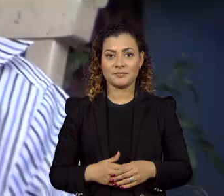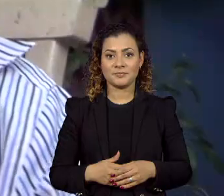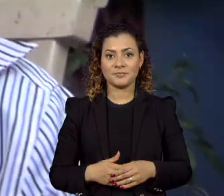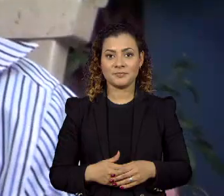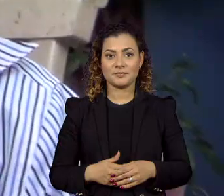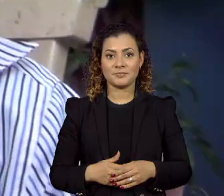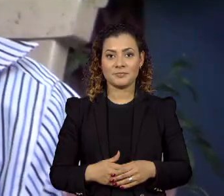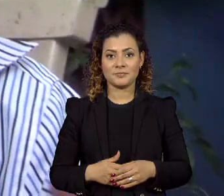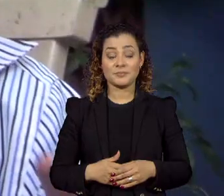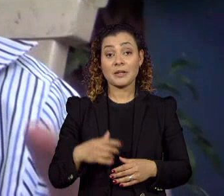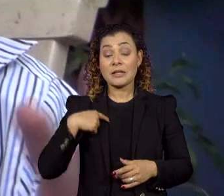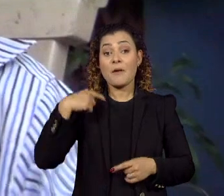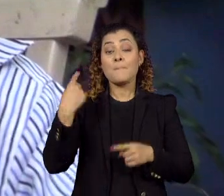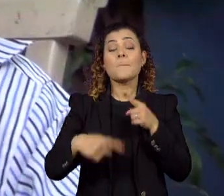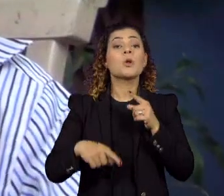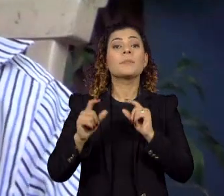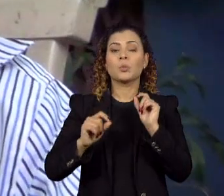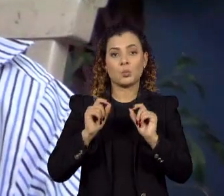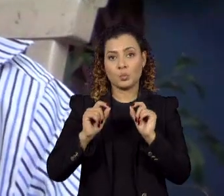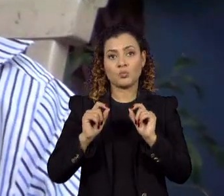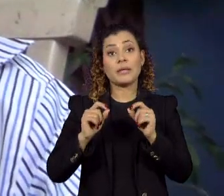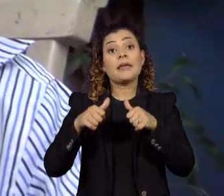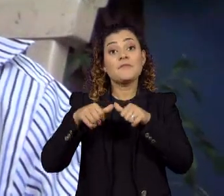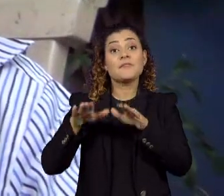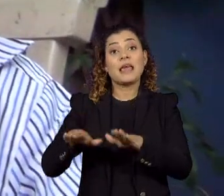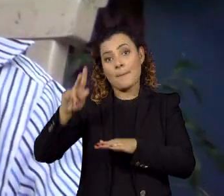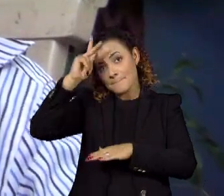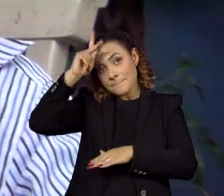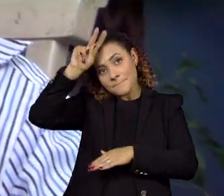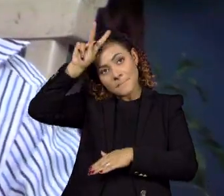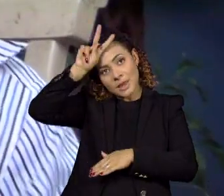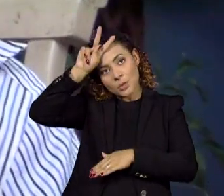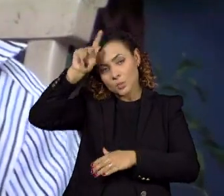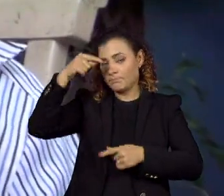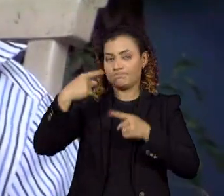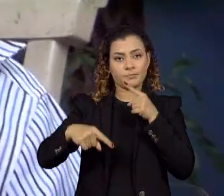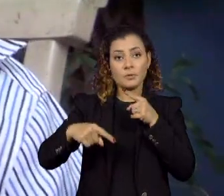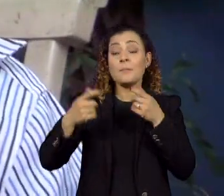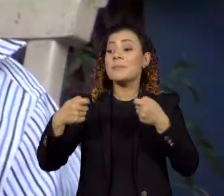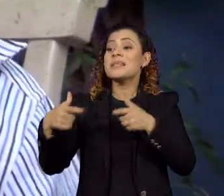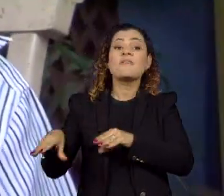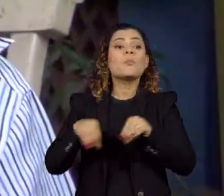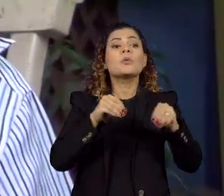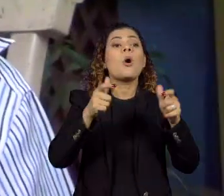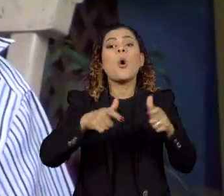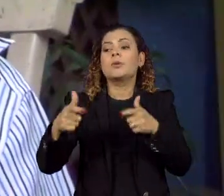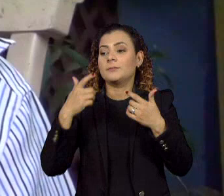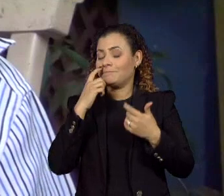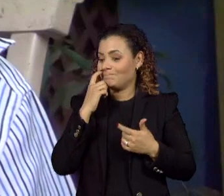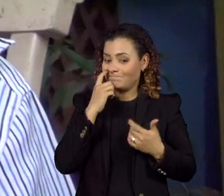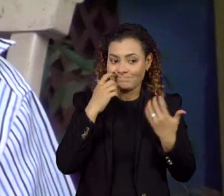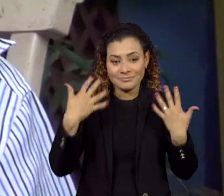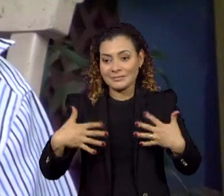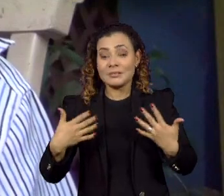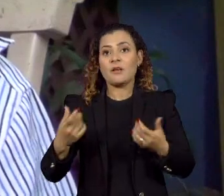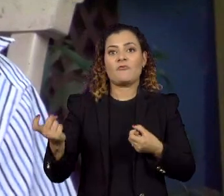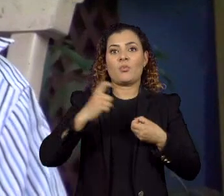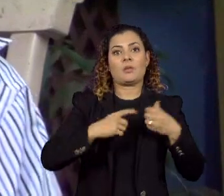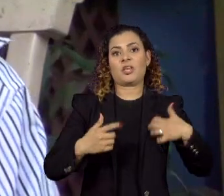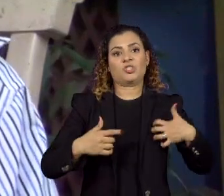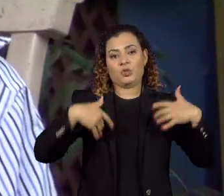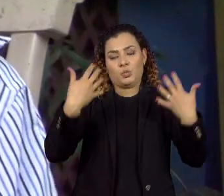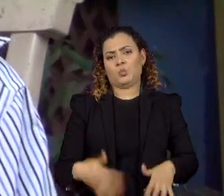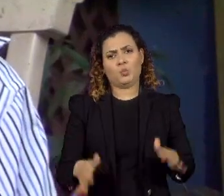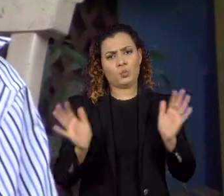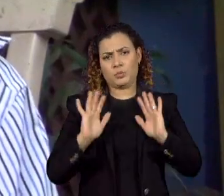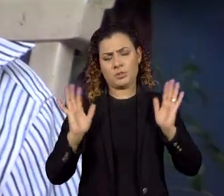Estava proibido de ficar ali no Peru e tinha que ir para algum lugar. Eu voltar para a Argentina eu não queria, eu